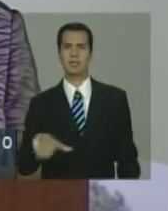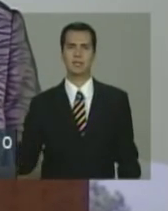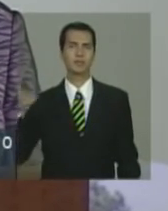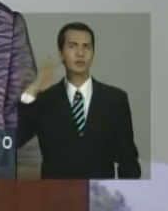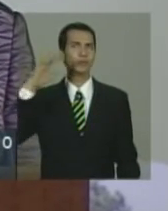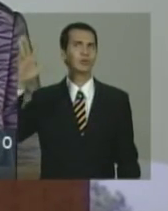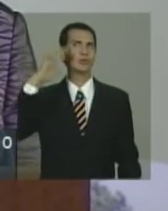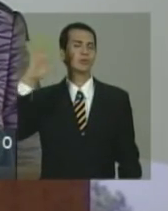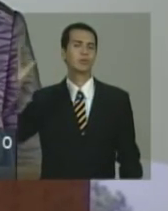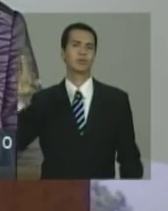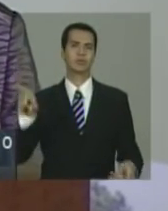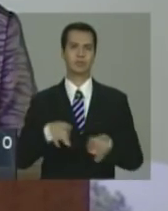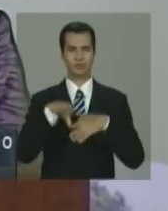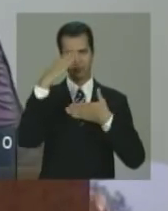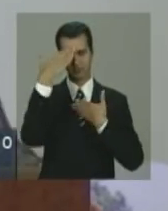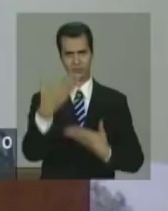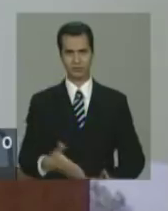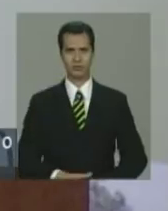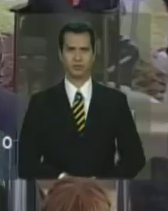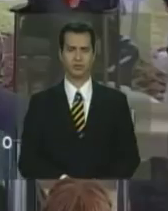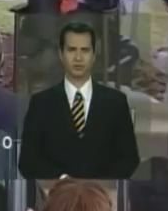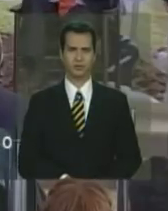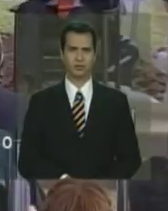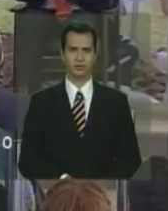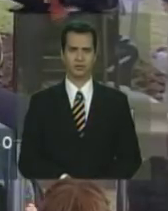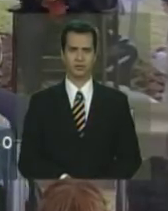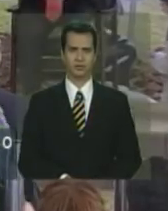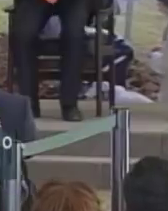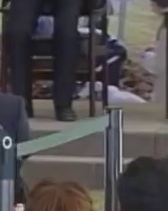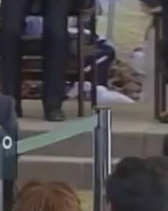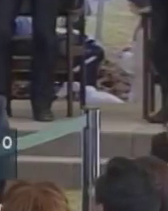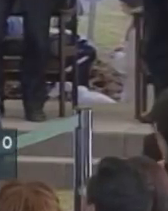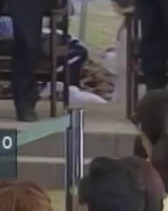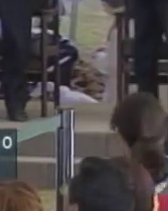e de milhões de jovens. Muito obrigada.